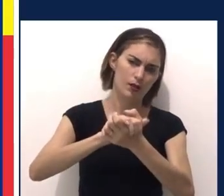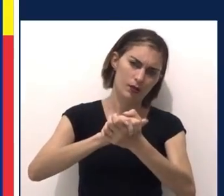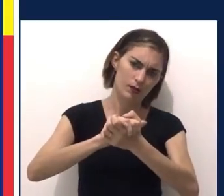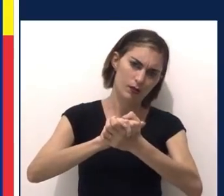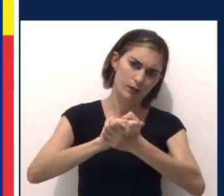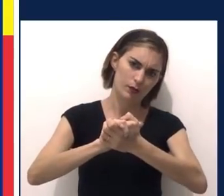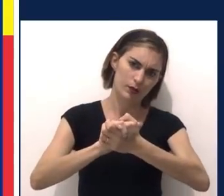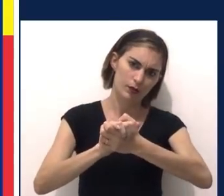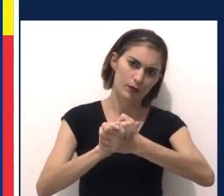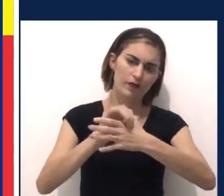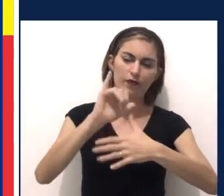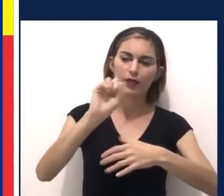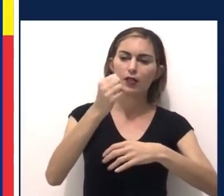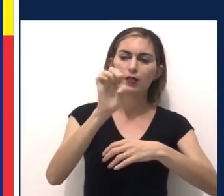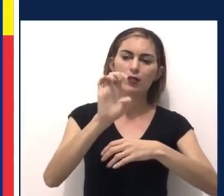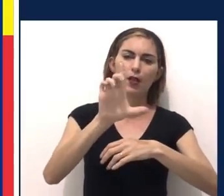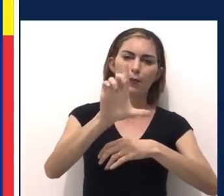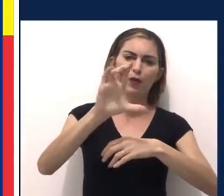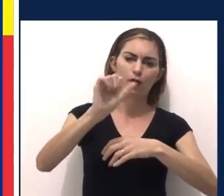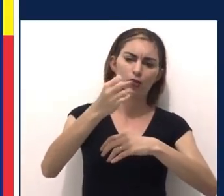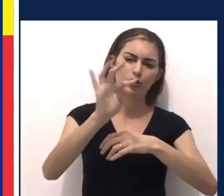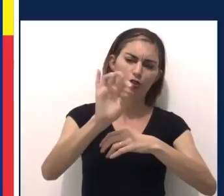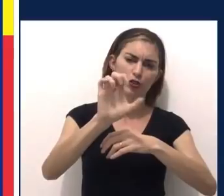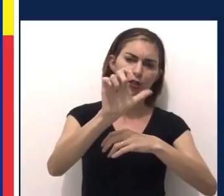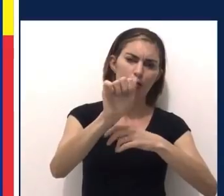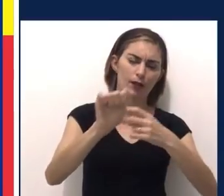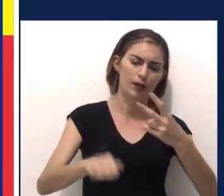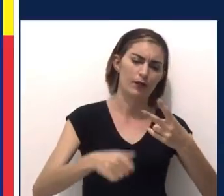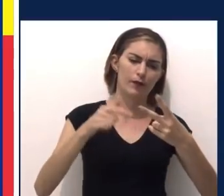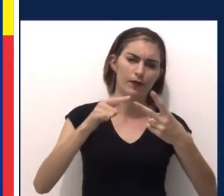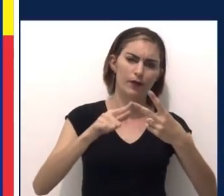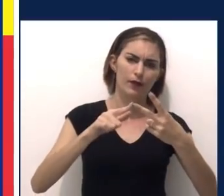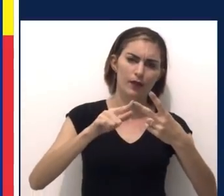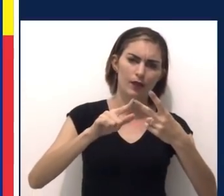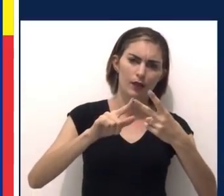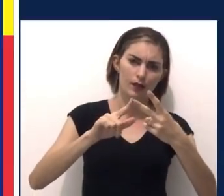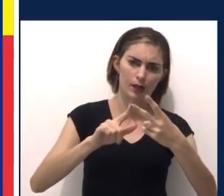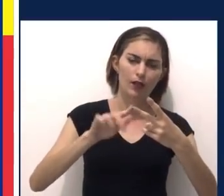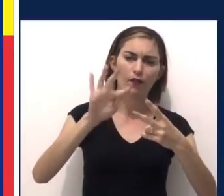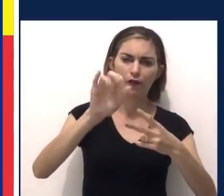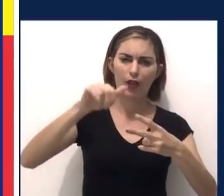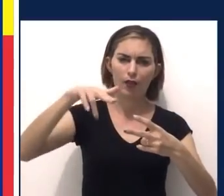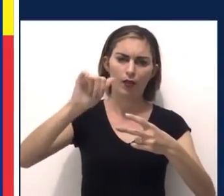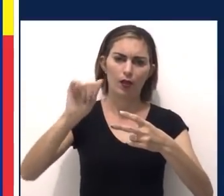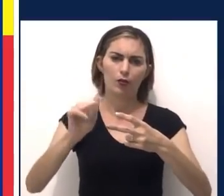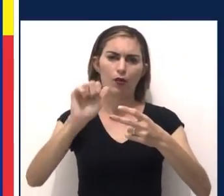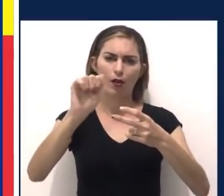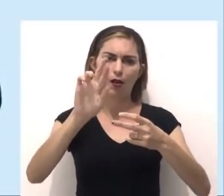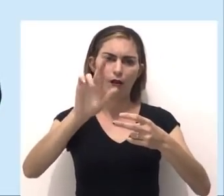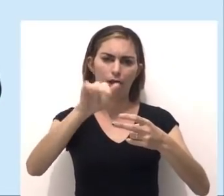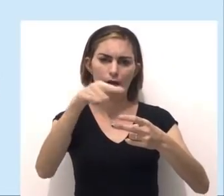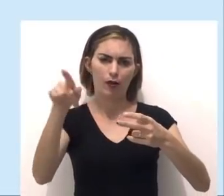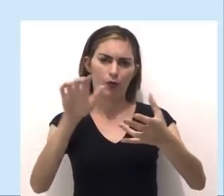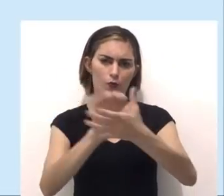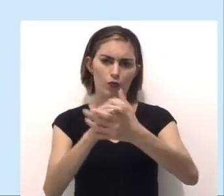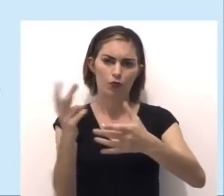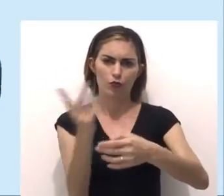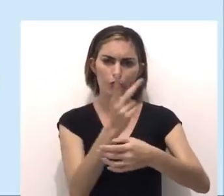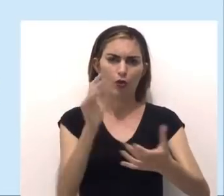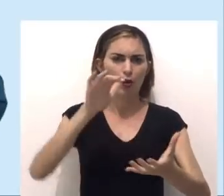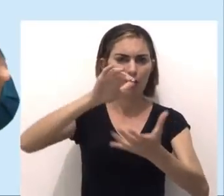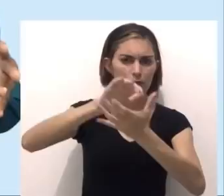de quem? De Isabel de Castela e Fernando de Aragão. Então, com